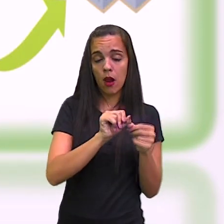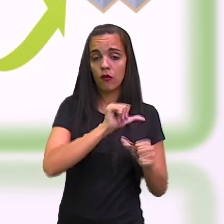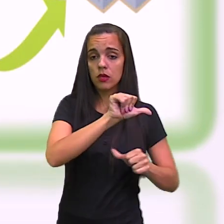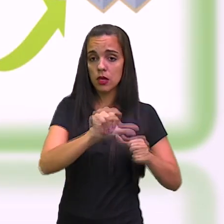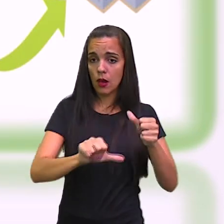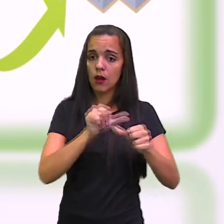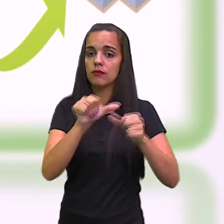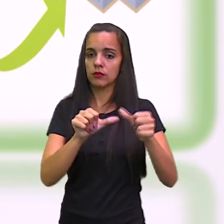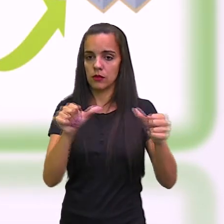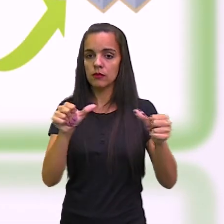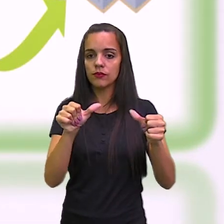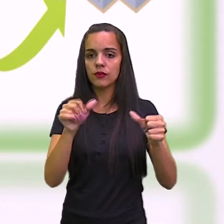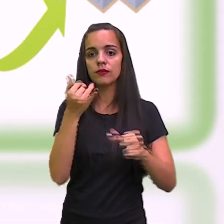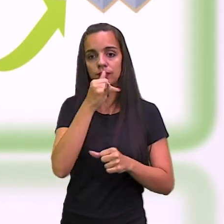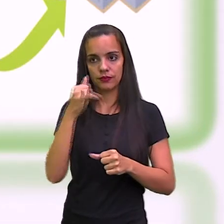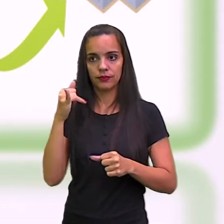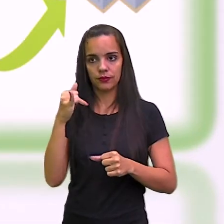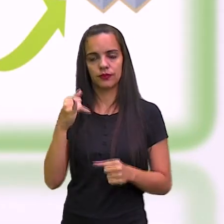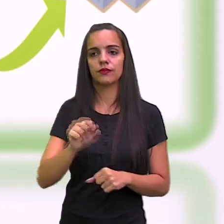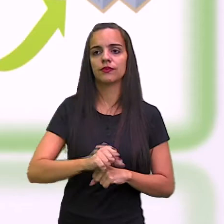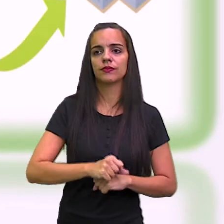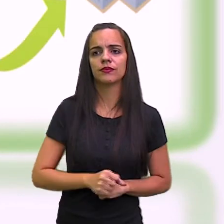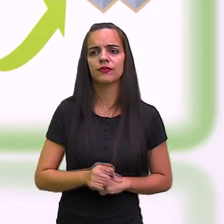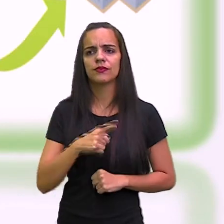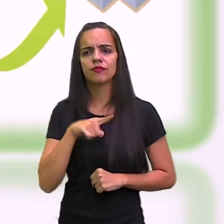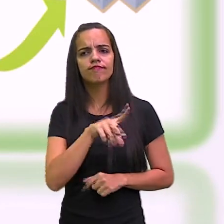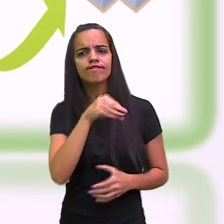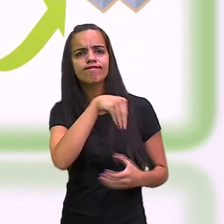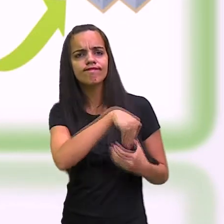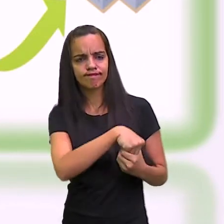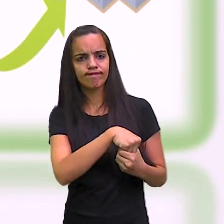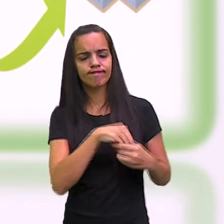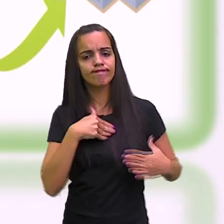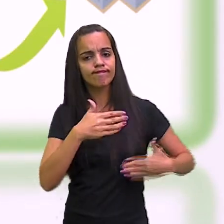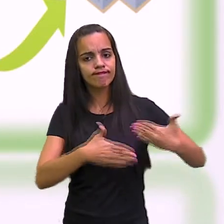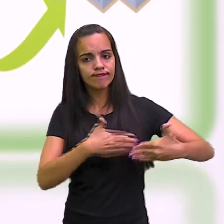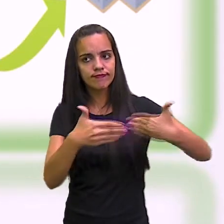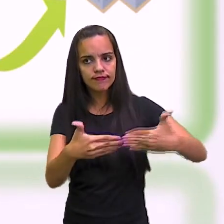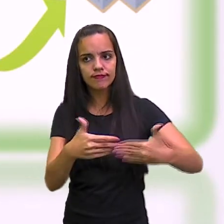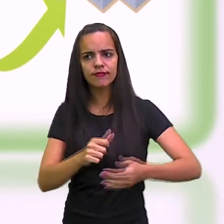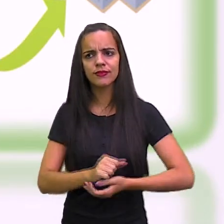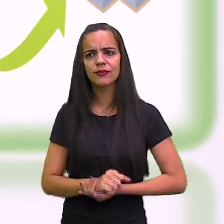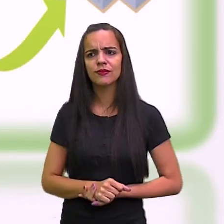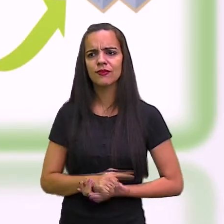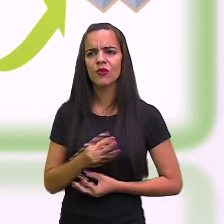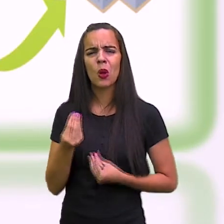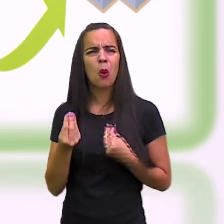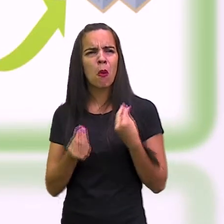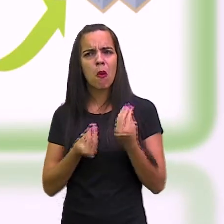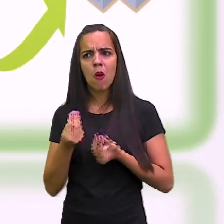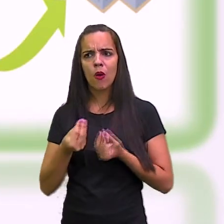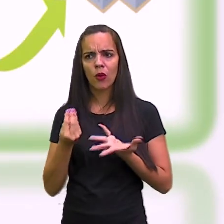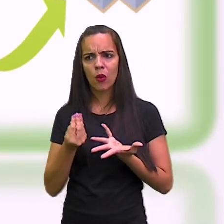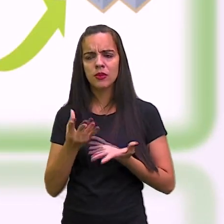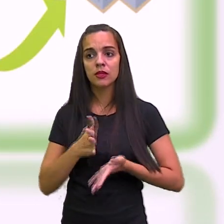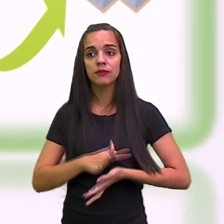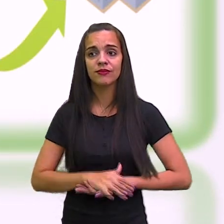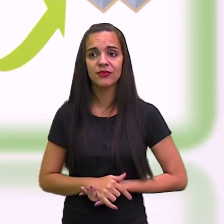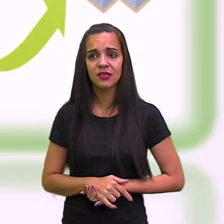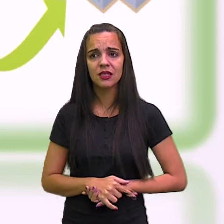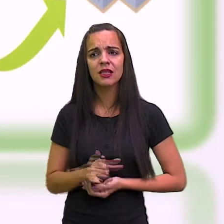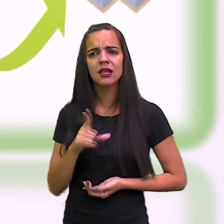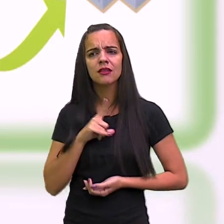energia. Temos ainda o cocombustão. E aí, como que seria a cocombustão?